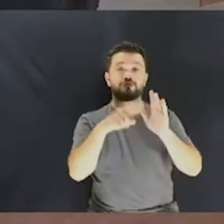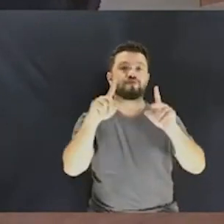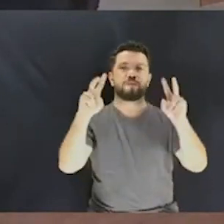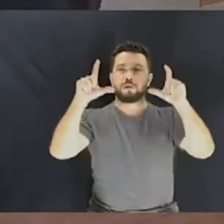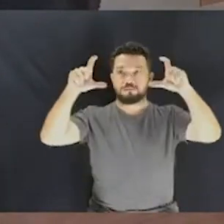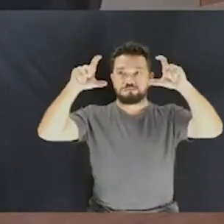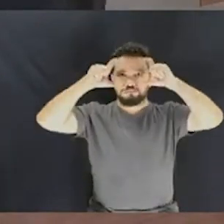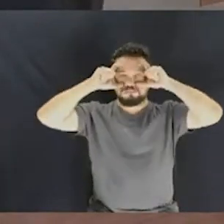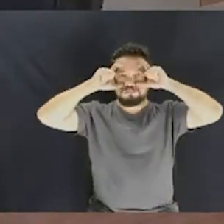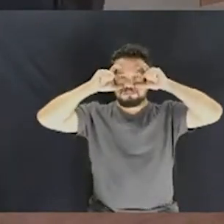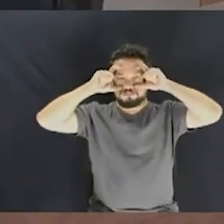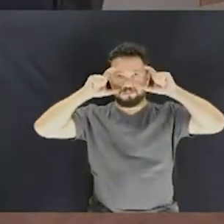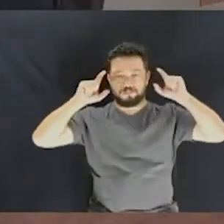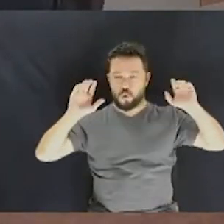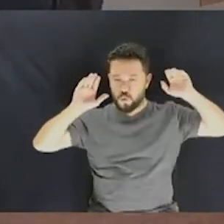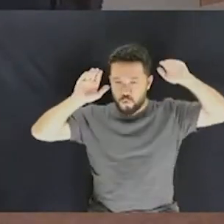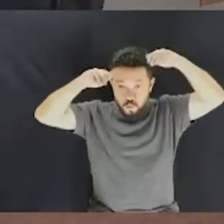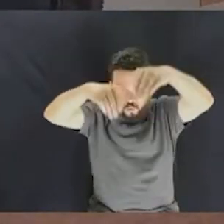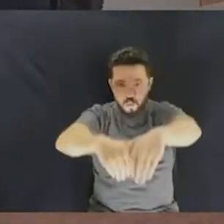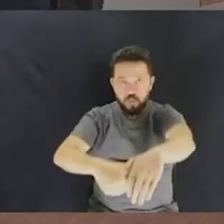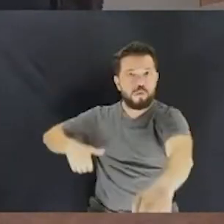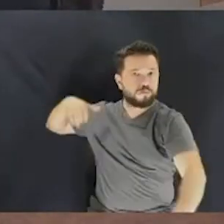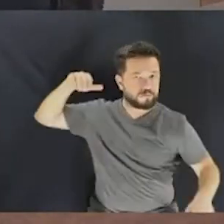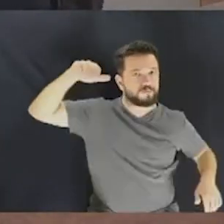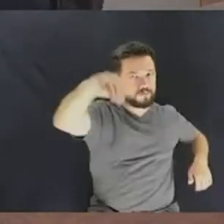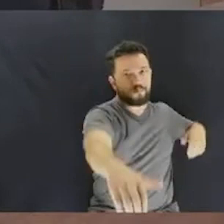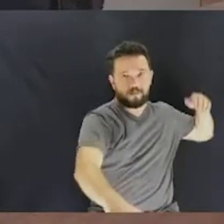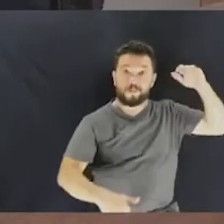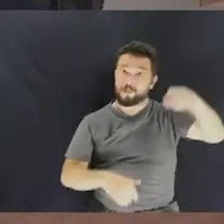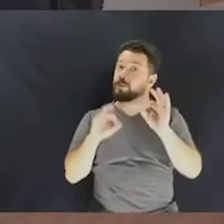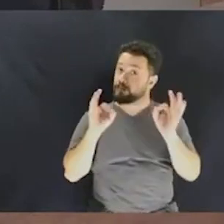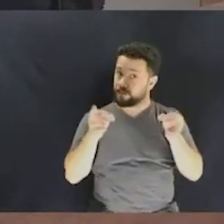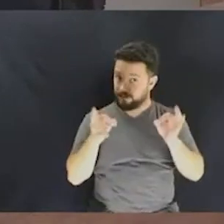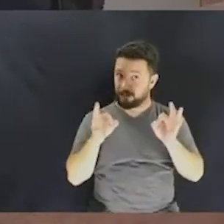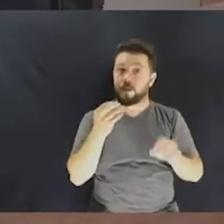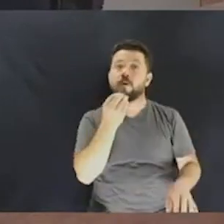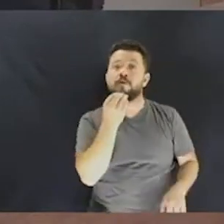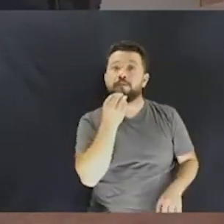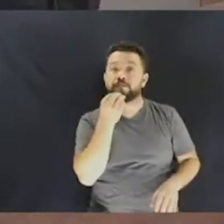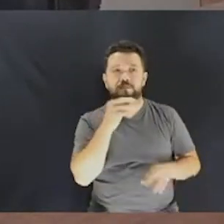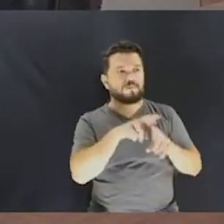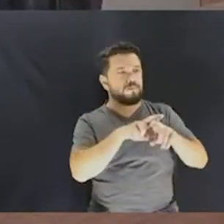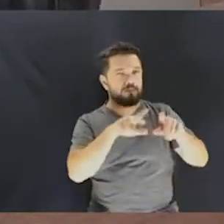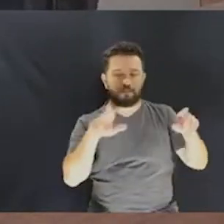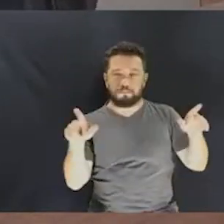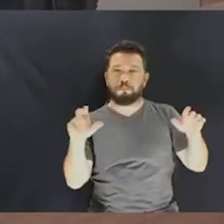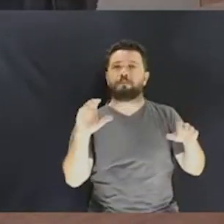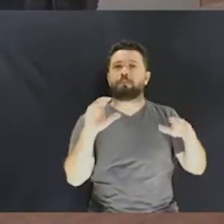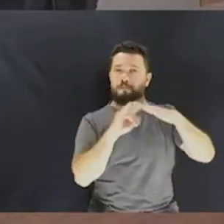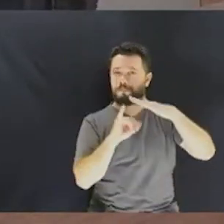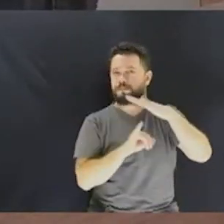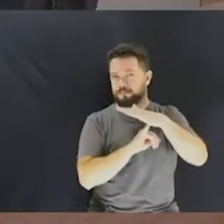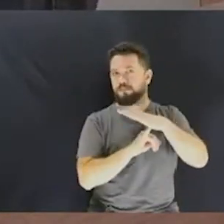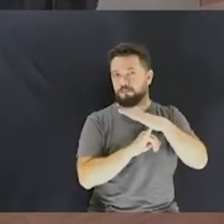em Curitiba que atendem, inclusive, aos finais de semana. Então, a gente passa a dar opções a entidades, a clubes, e muitos desses jovens que já são